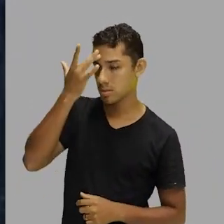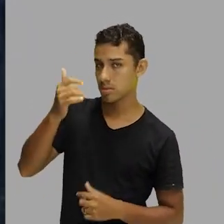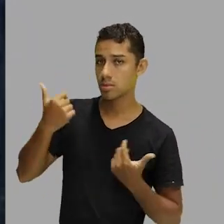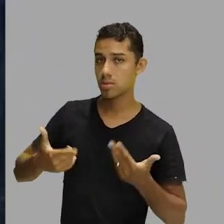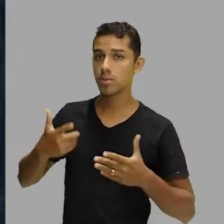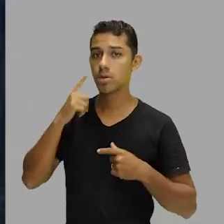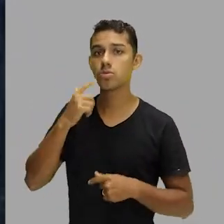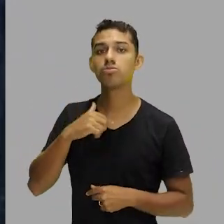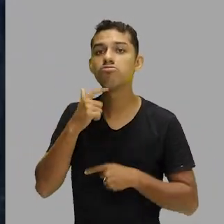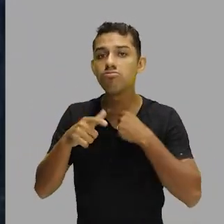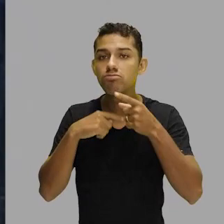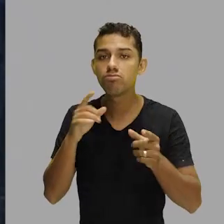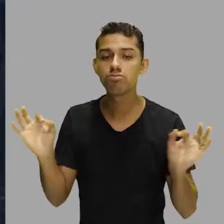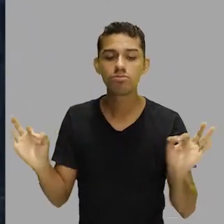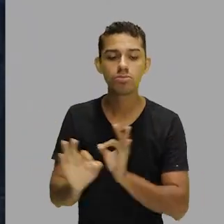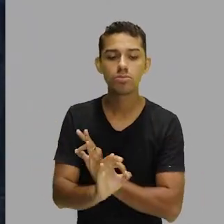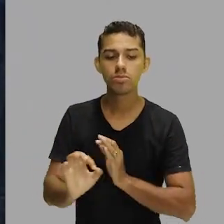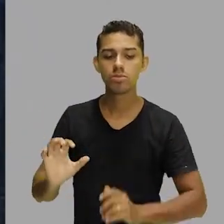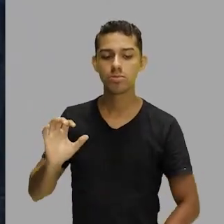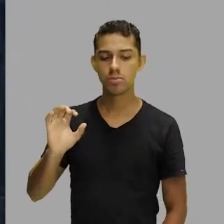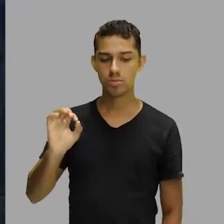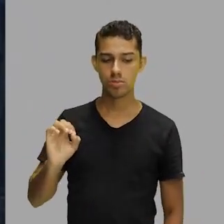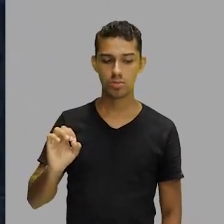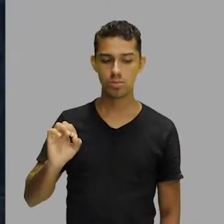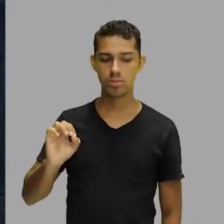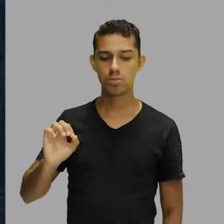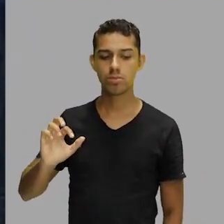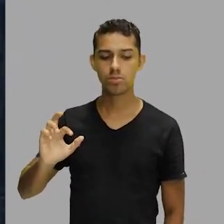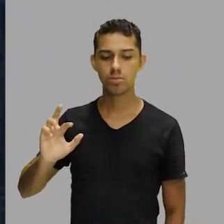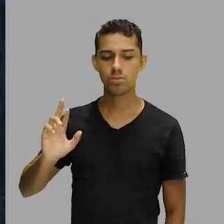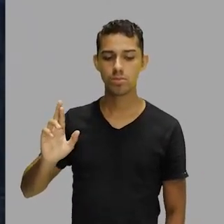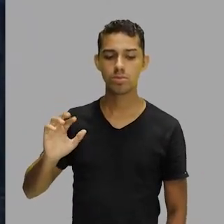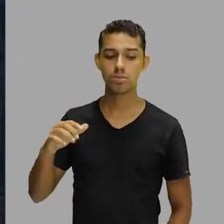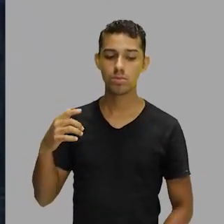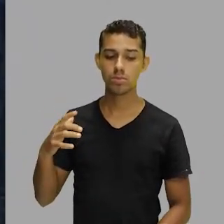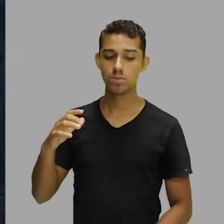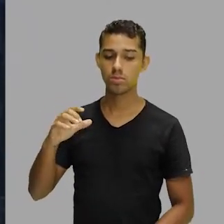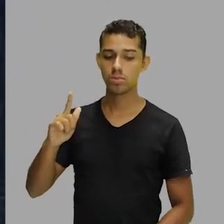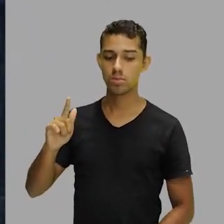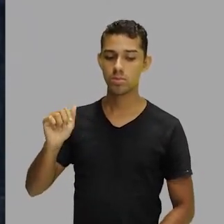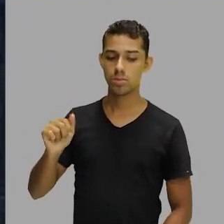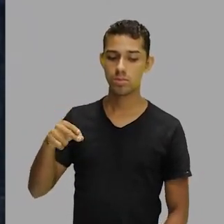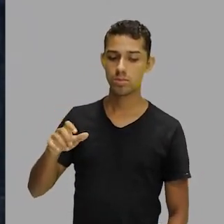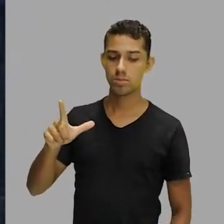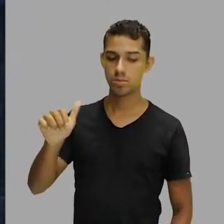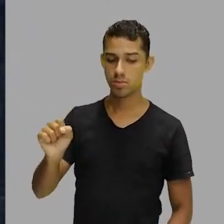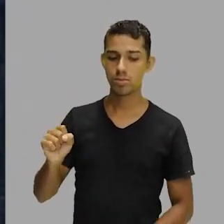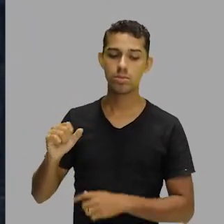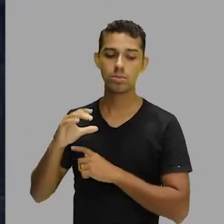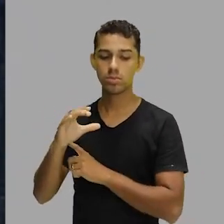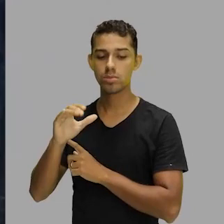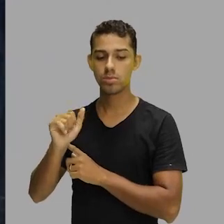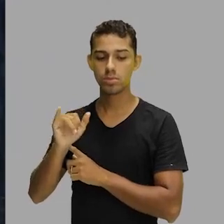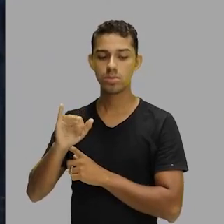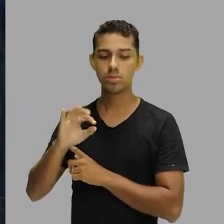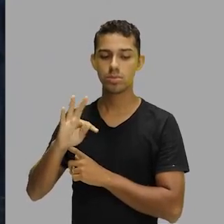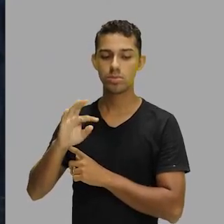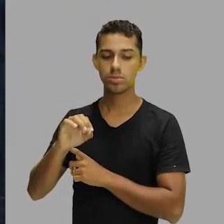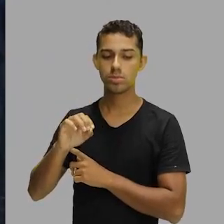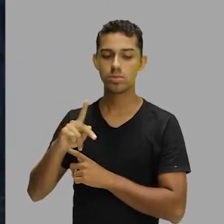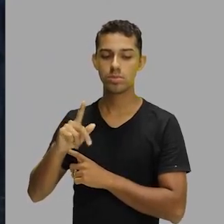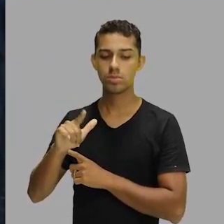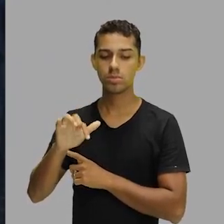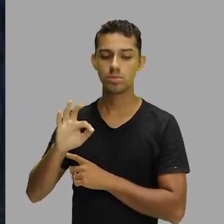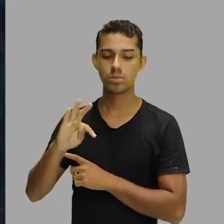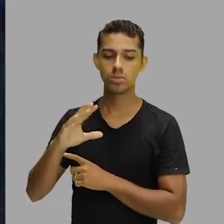organelas citoplasmáticas, ou seja, dentro da célula de um indivíduo que é pertencente ao reino Monera, não